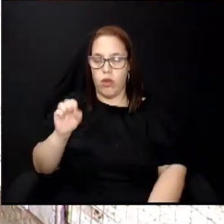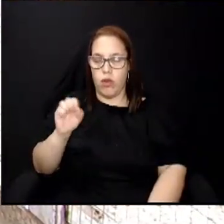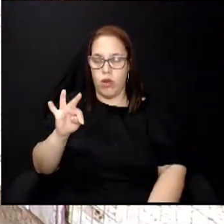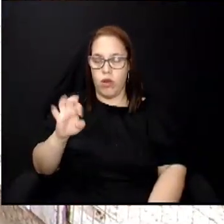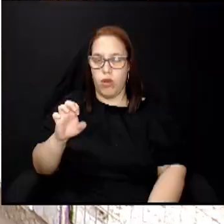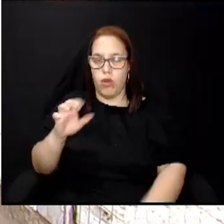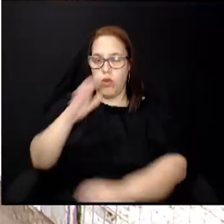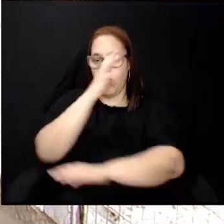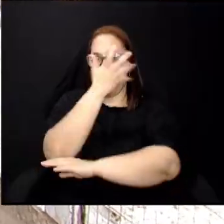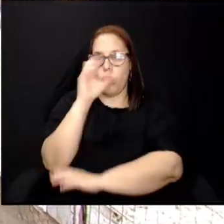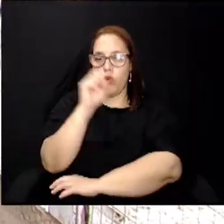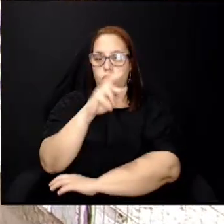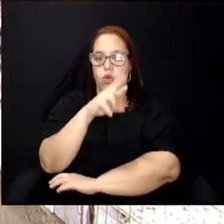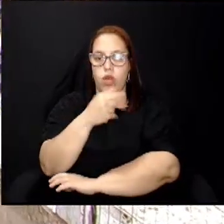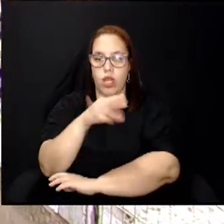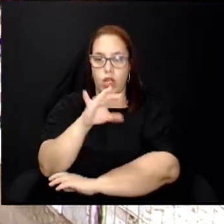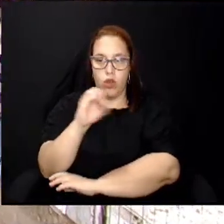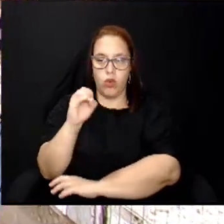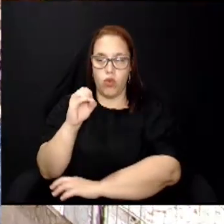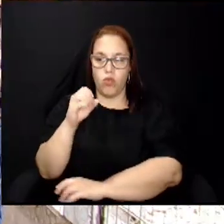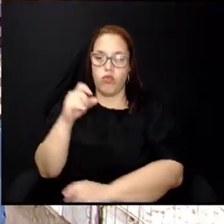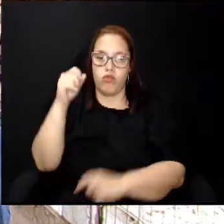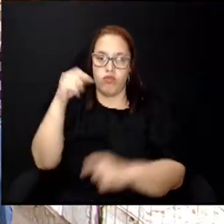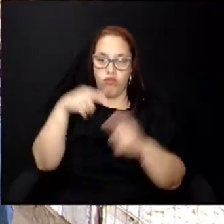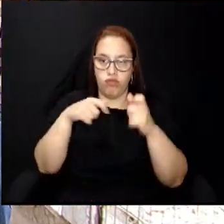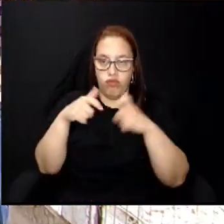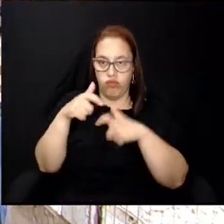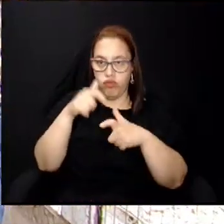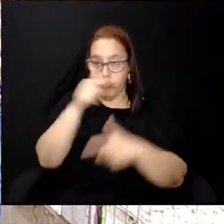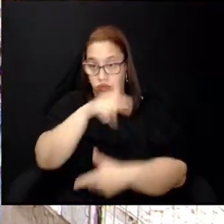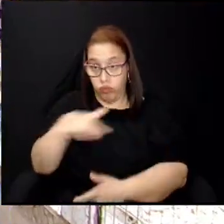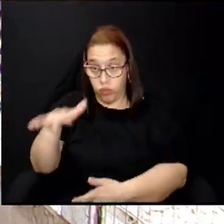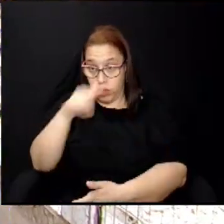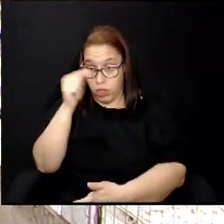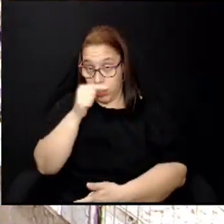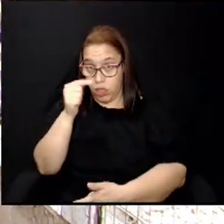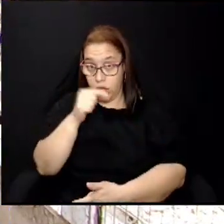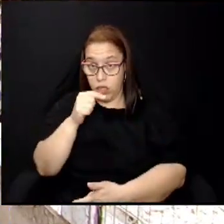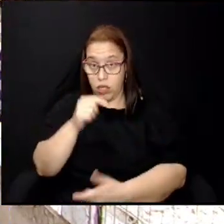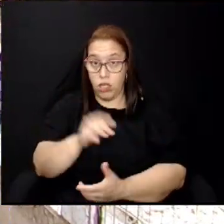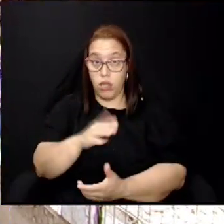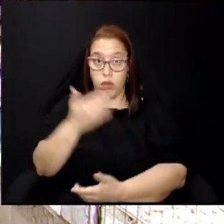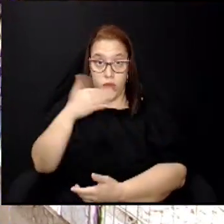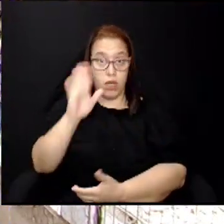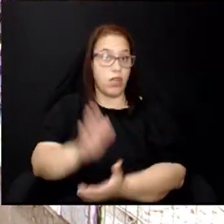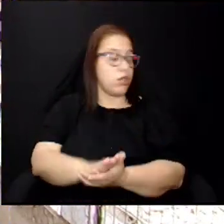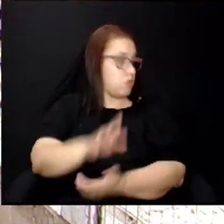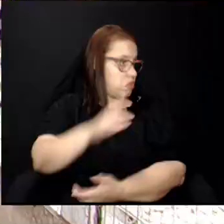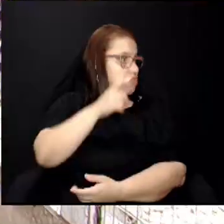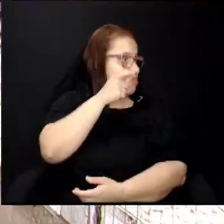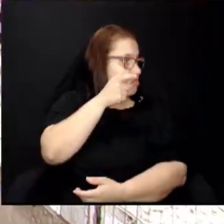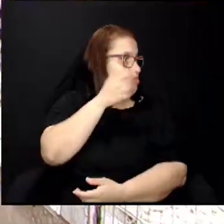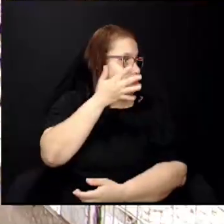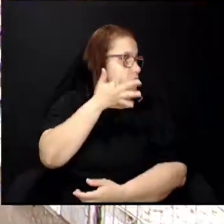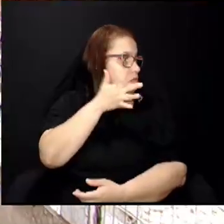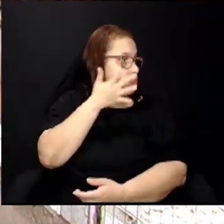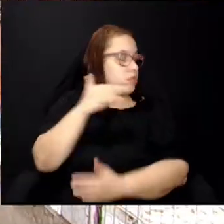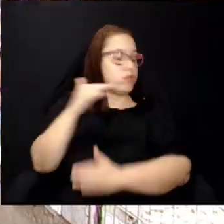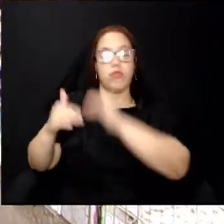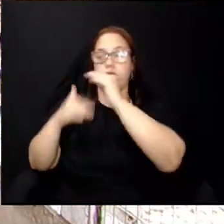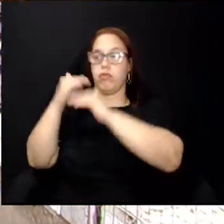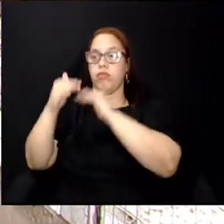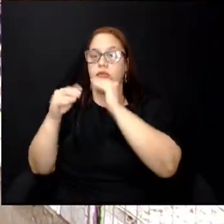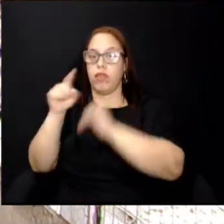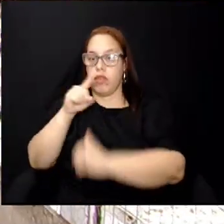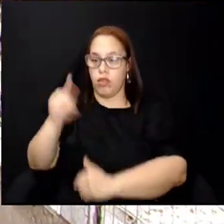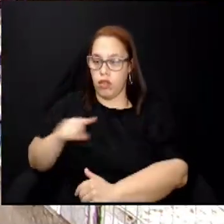Sorriso. Então a gente tem as plantas de processamento, principalmente de tilápia. Olha que pra lá, interessante. né? Então a gente tem esse desenvolvimento da zootecnia